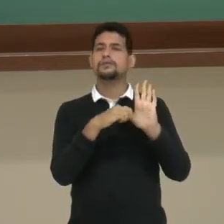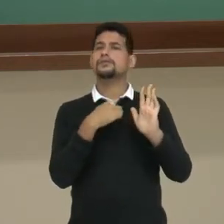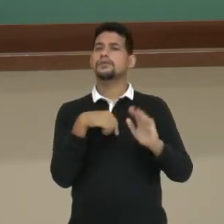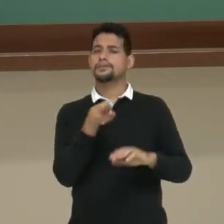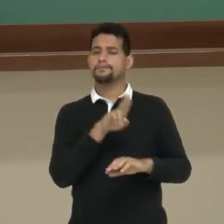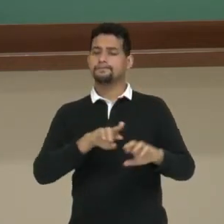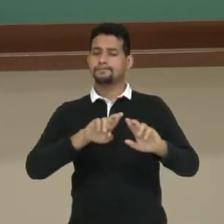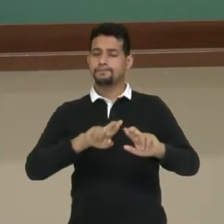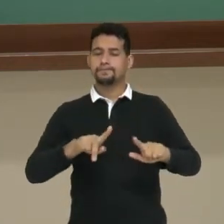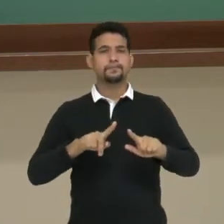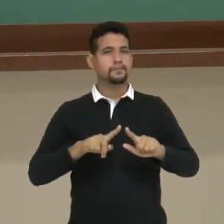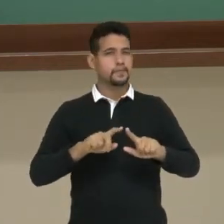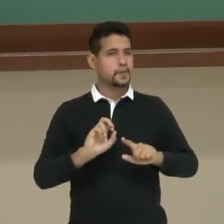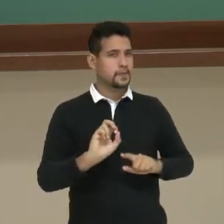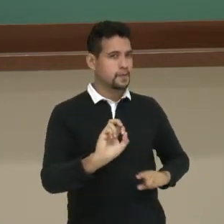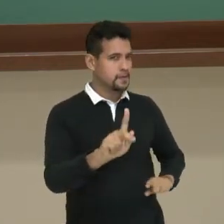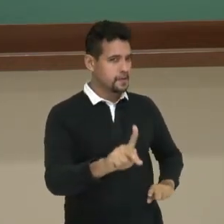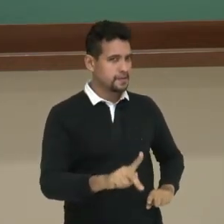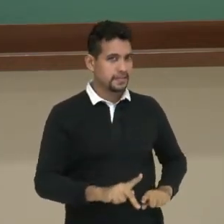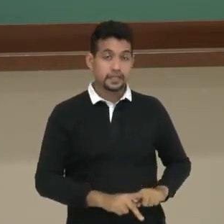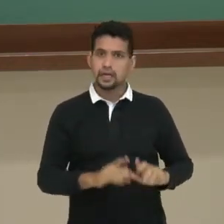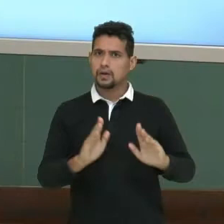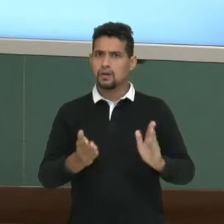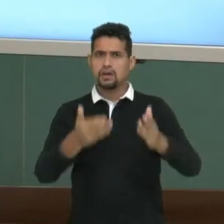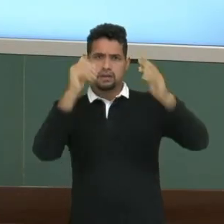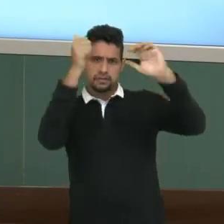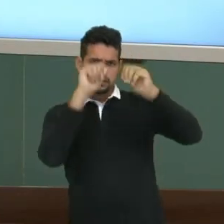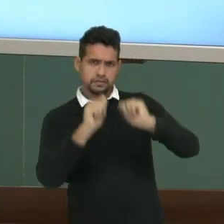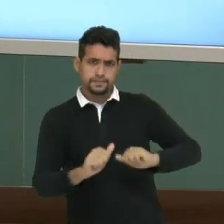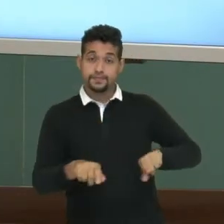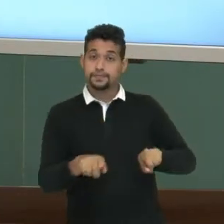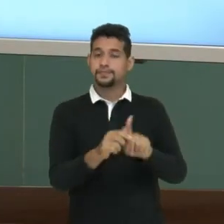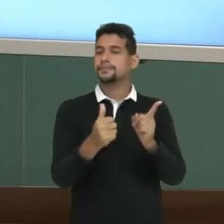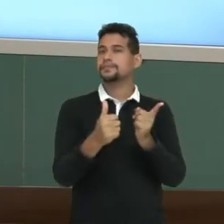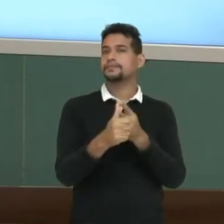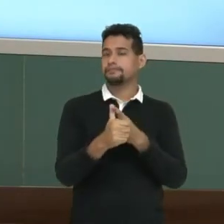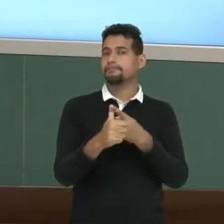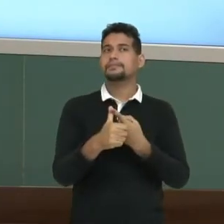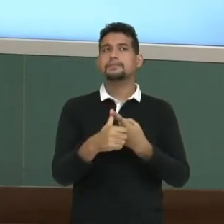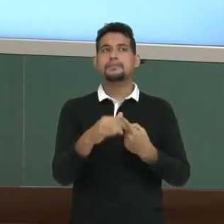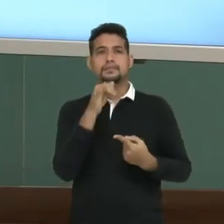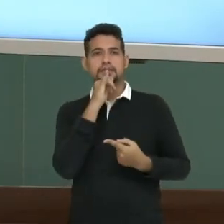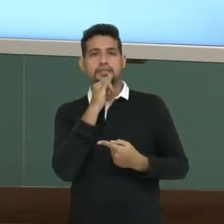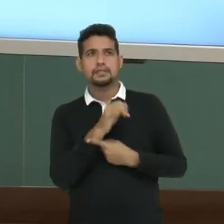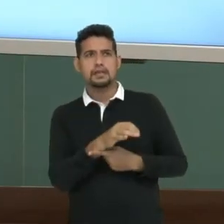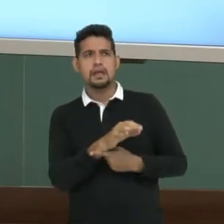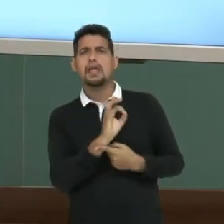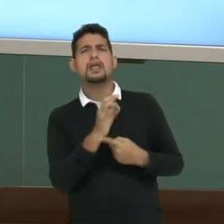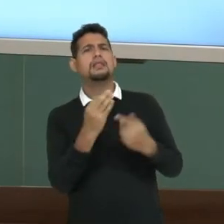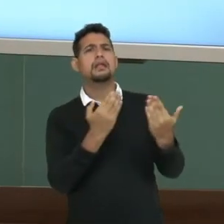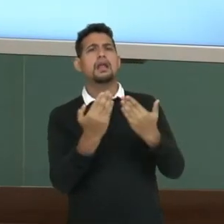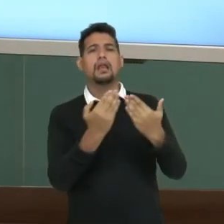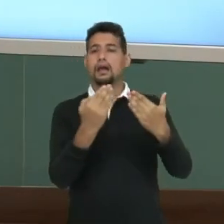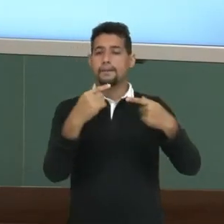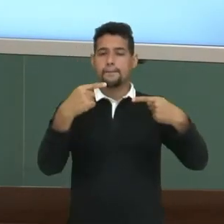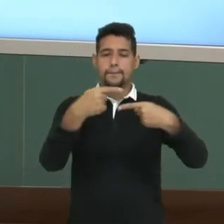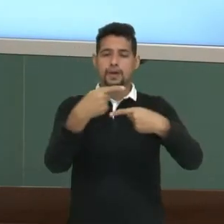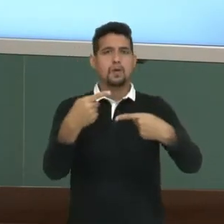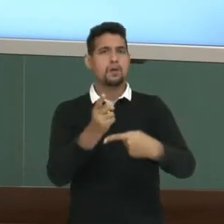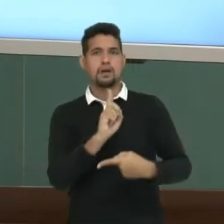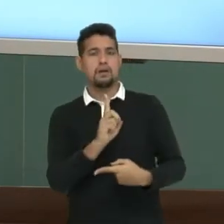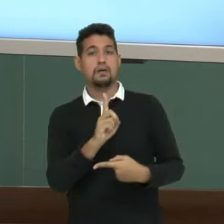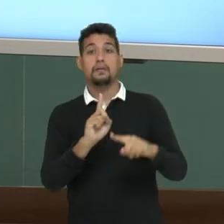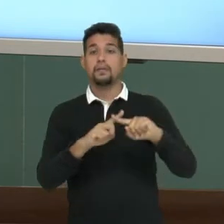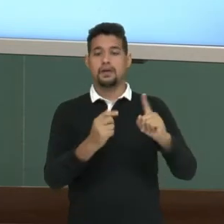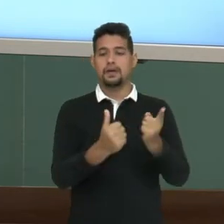da outra. Tranquilo? Então agora vamos verificar aqui a primeira condição, se as retas são paralelas entre si. Então